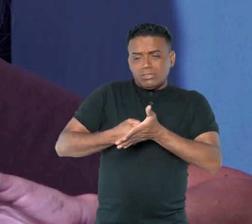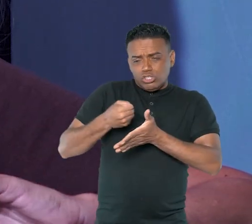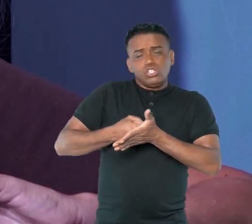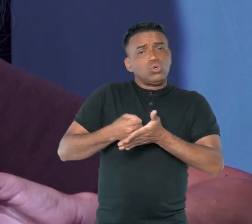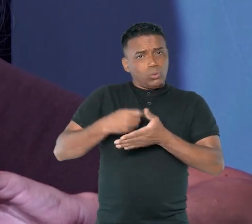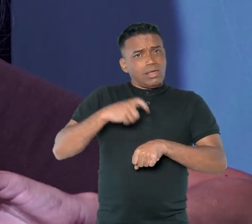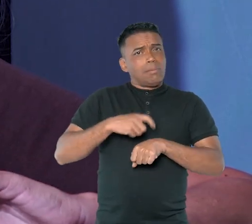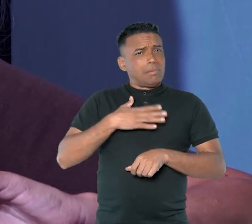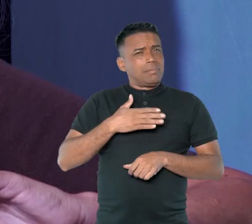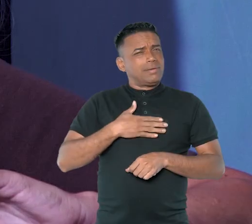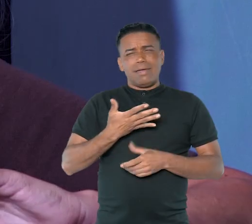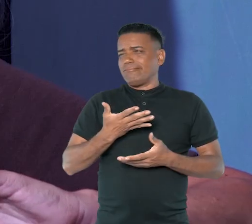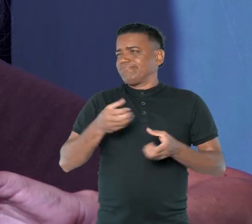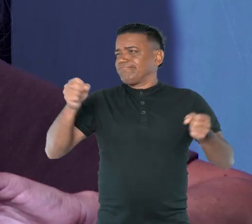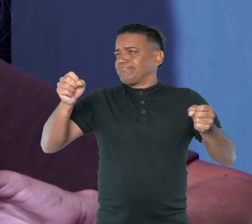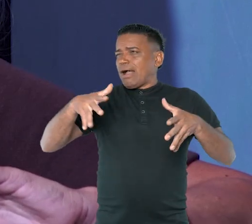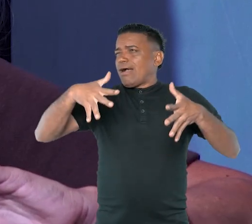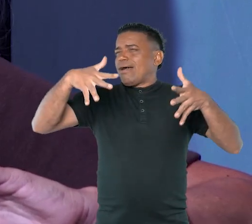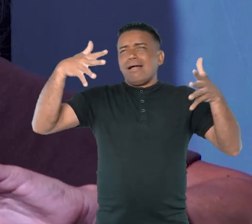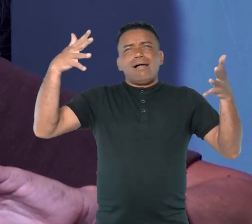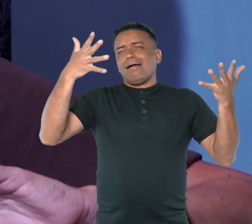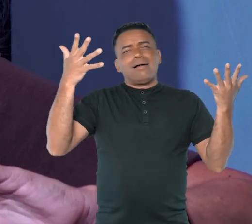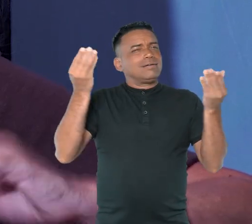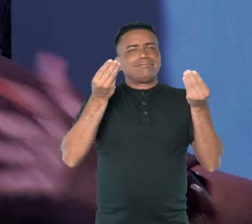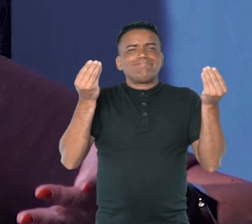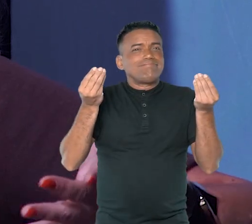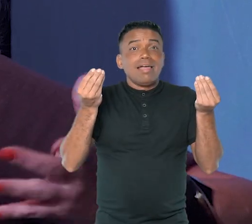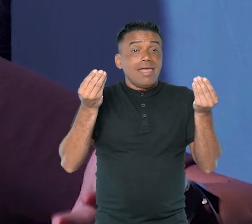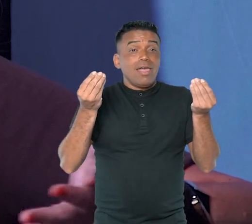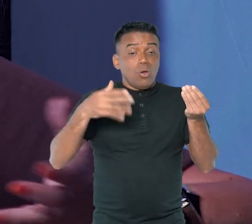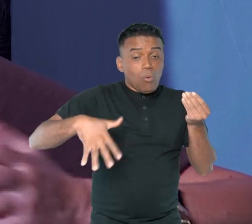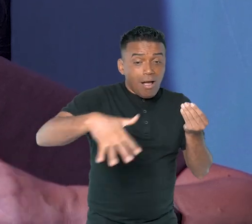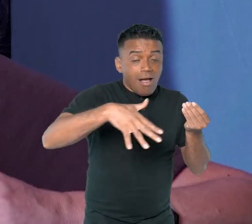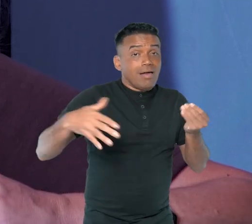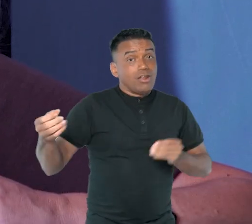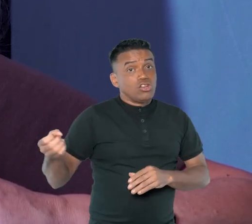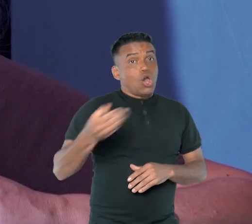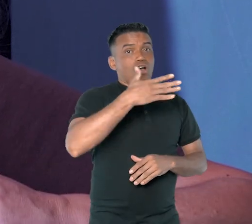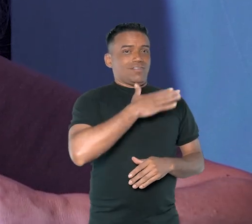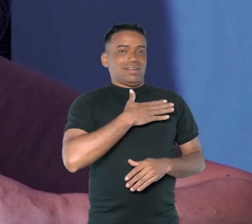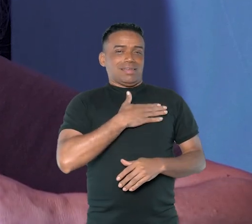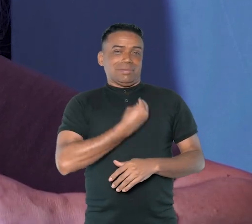é muito precioso. Acho que isso é uma dimensão nova, recente.